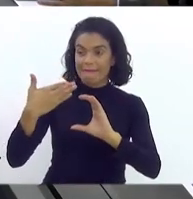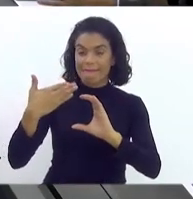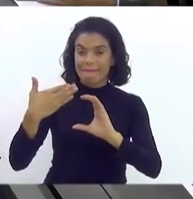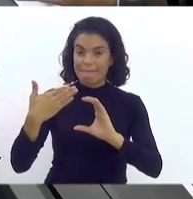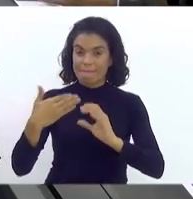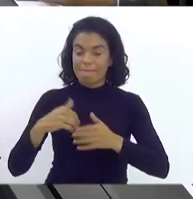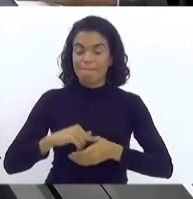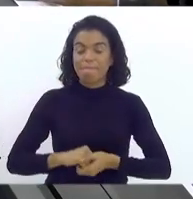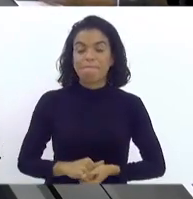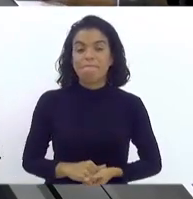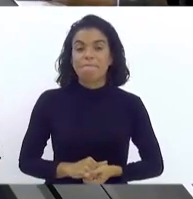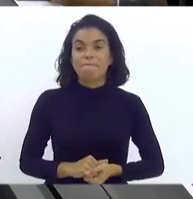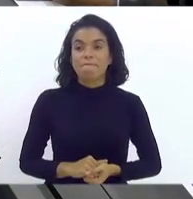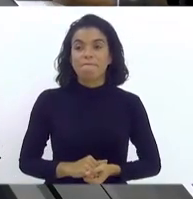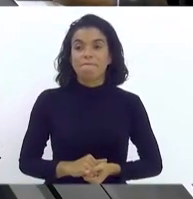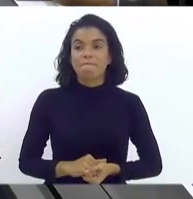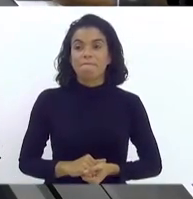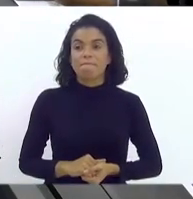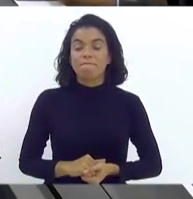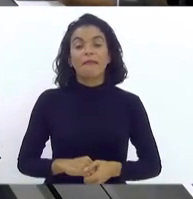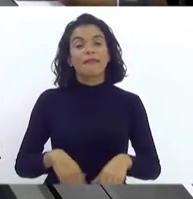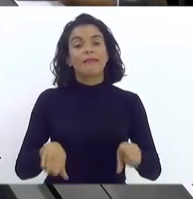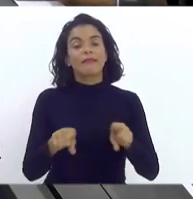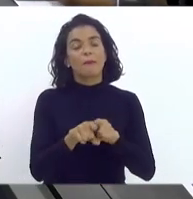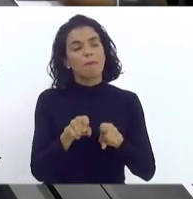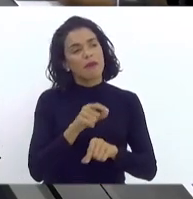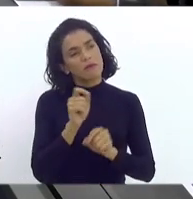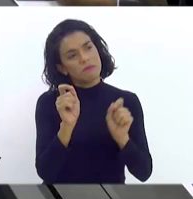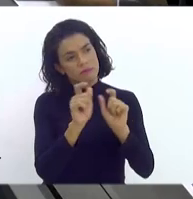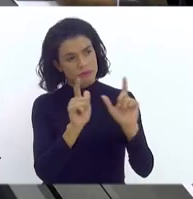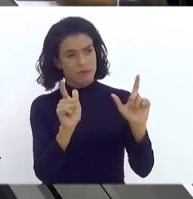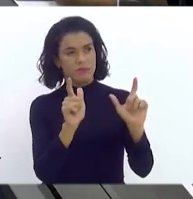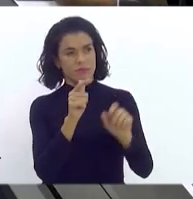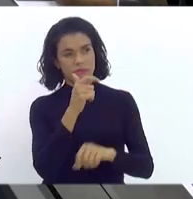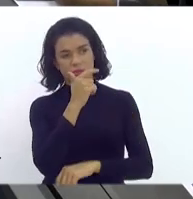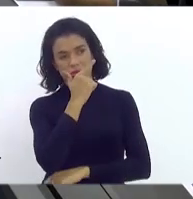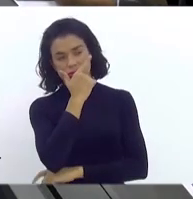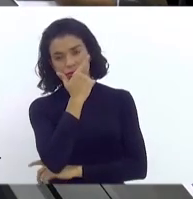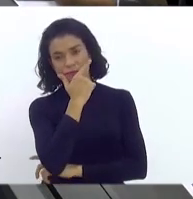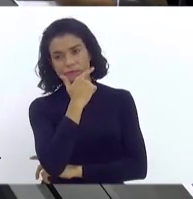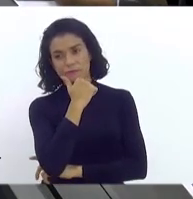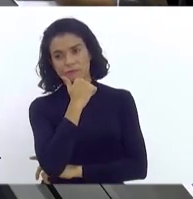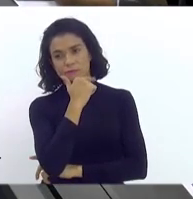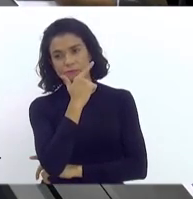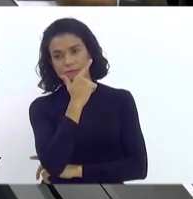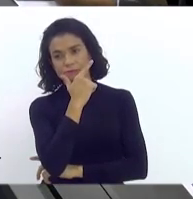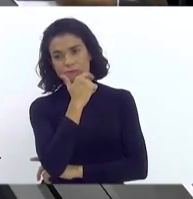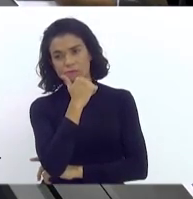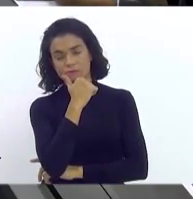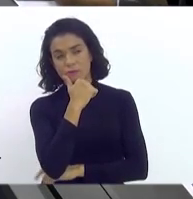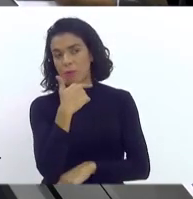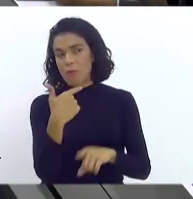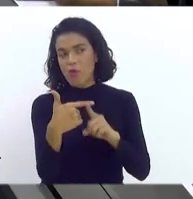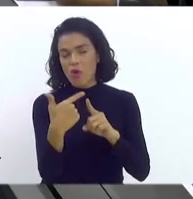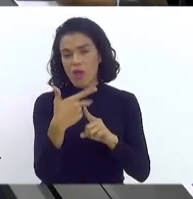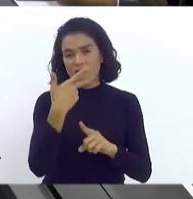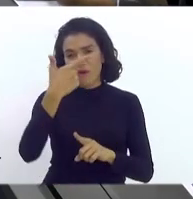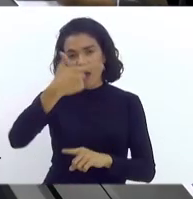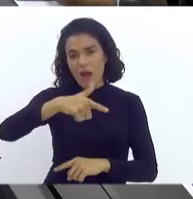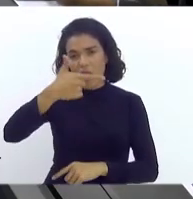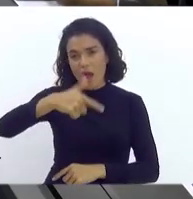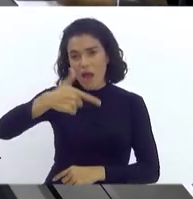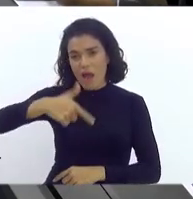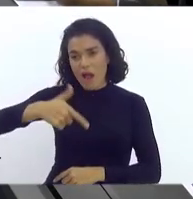tivesse acesso a esse portfólio. E o que mais me chamou a atenção é que muito foi falado